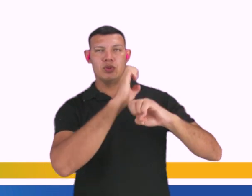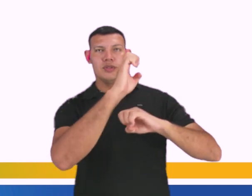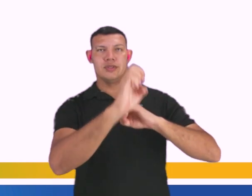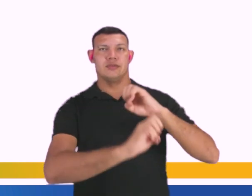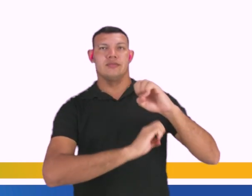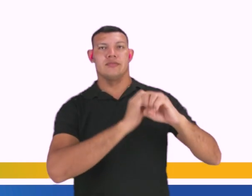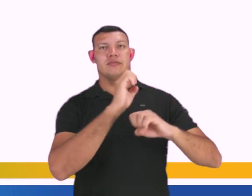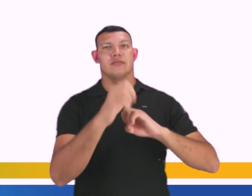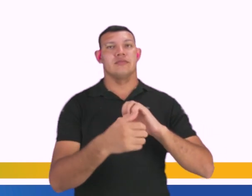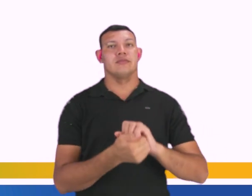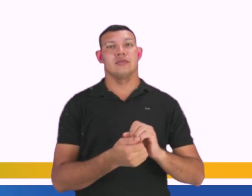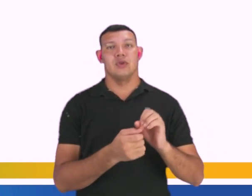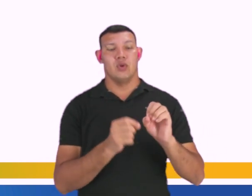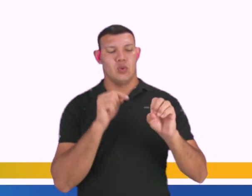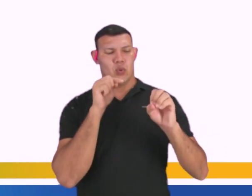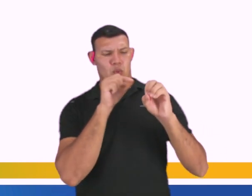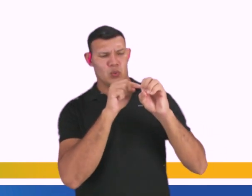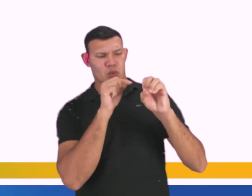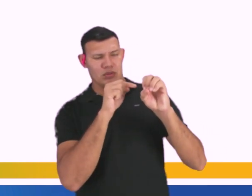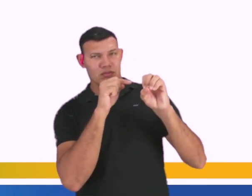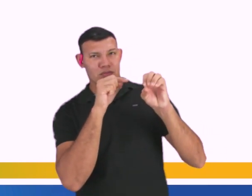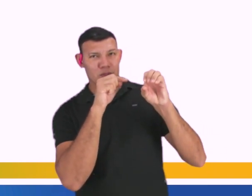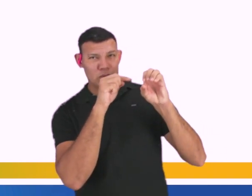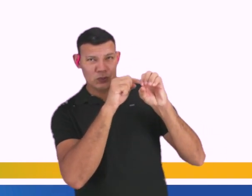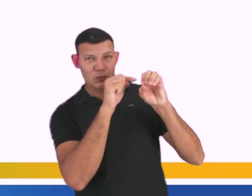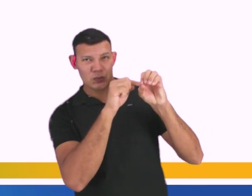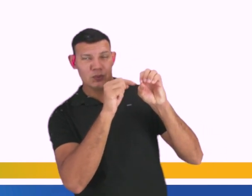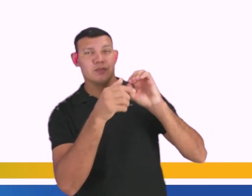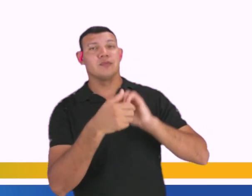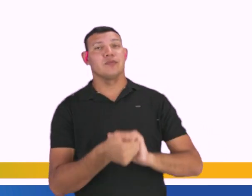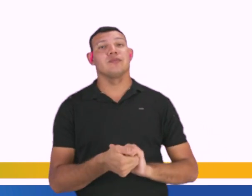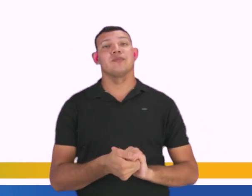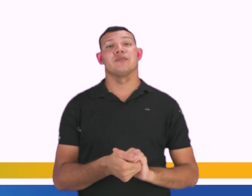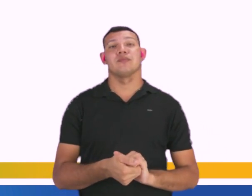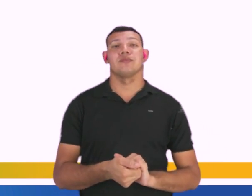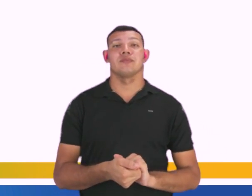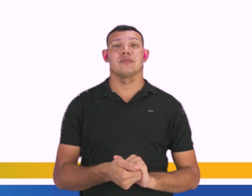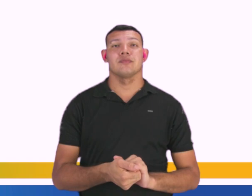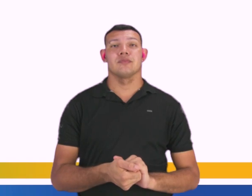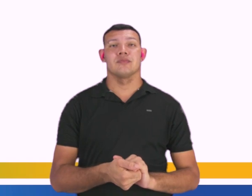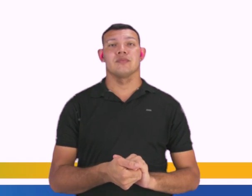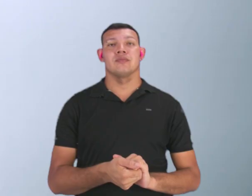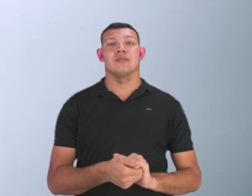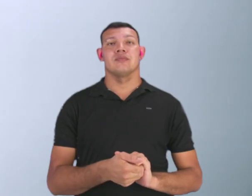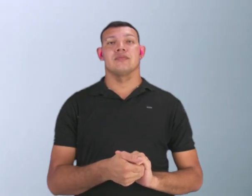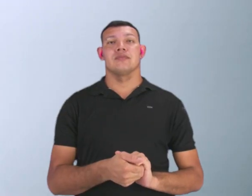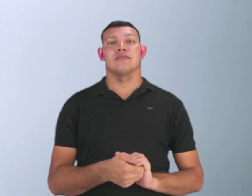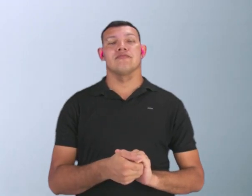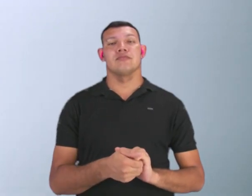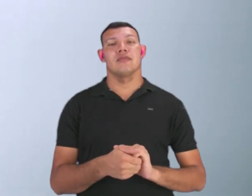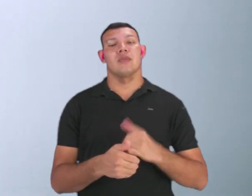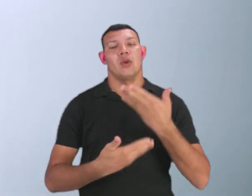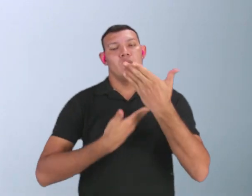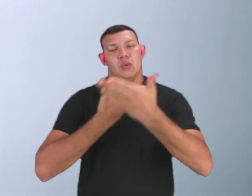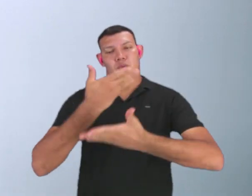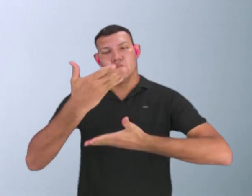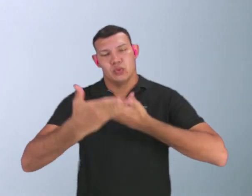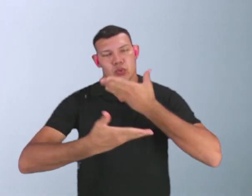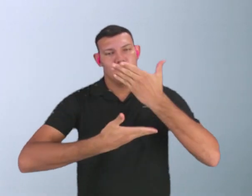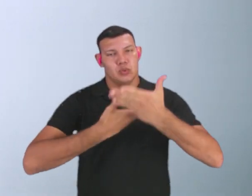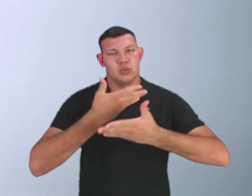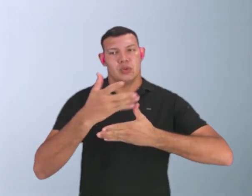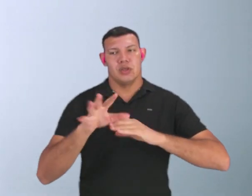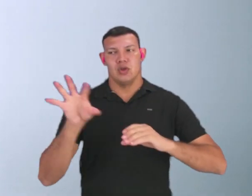e o próton está no núcleo atômico. Essas partículas de carga positiva e negativa estão atraindo-se mutuamente com uma